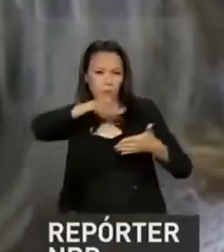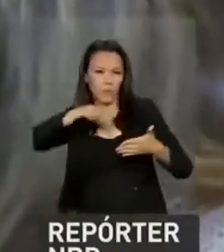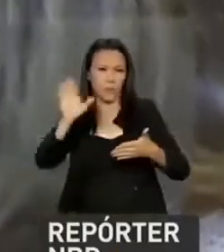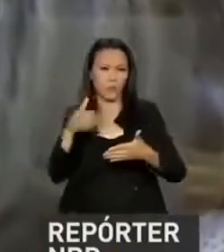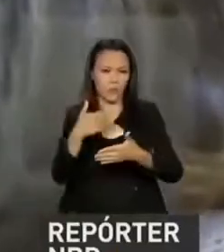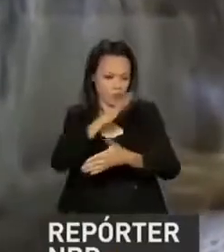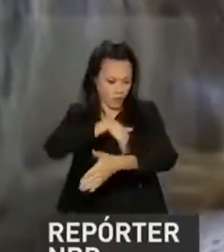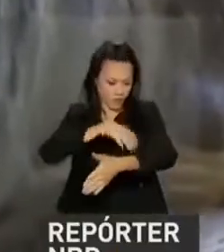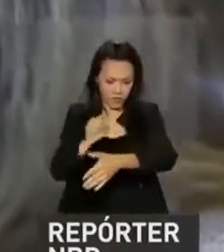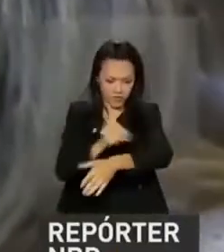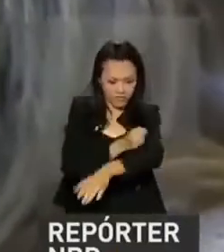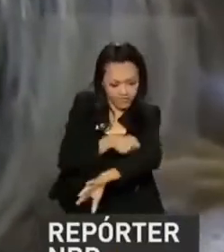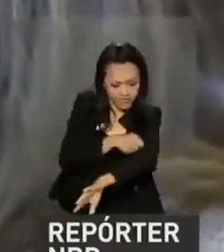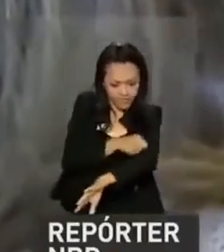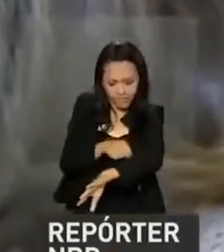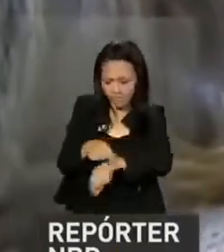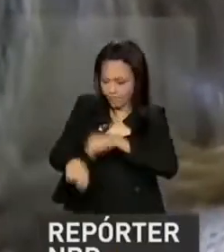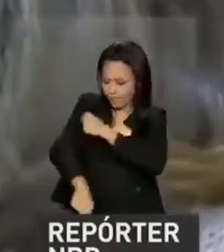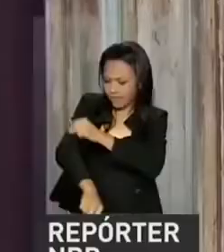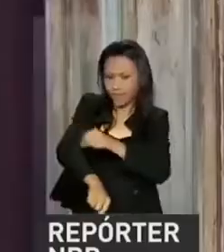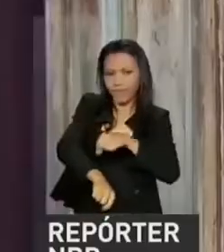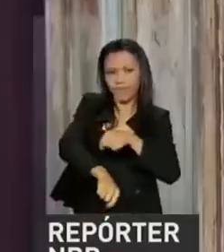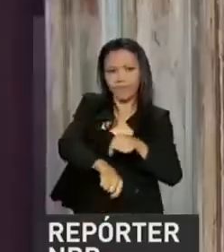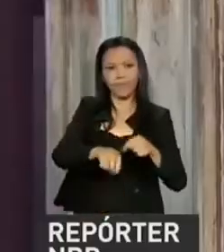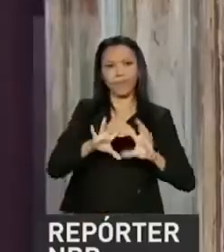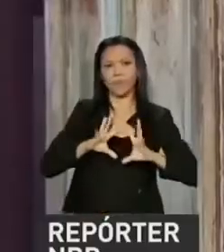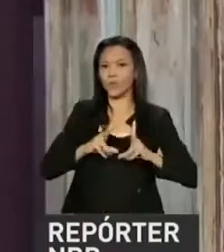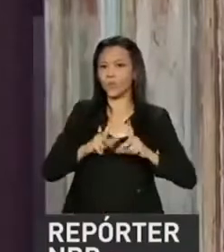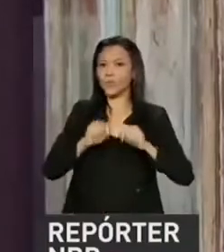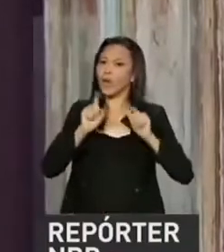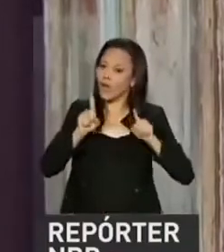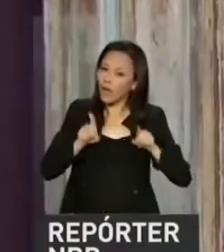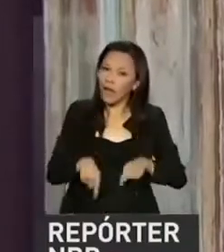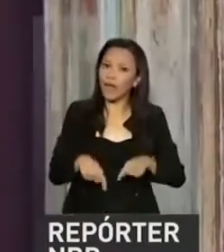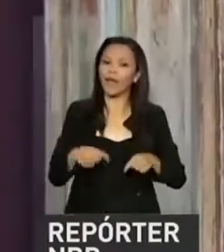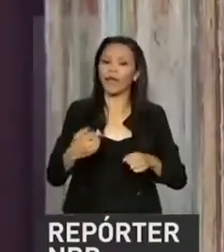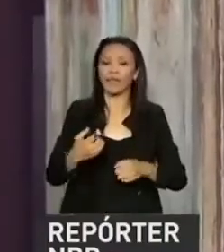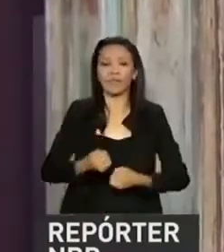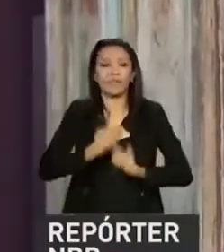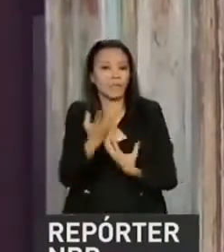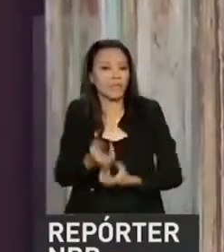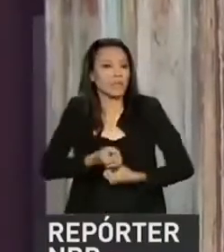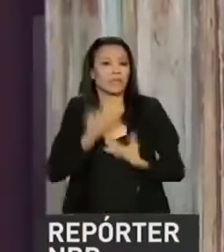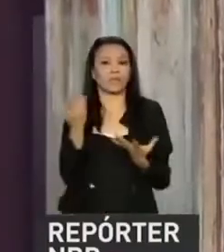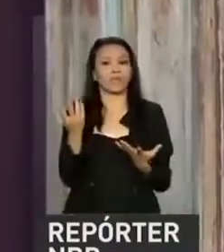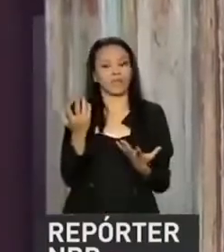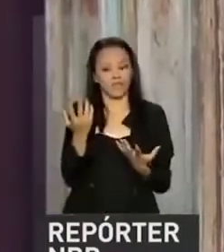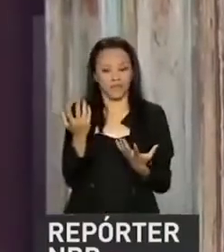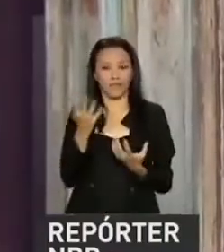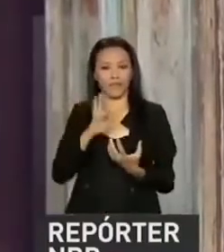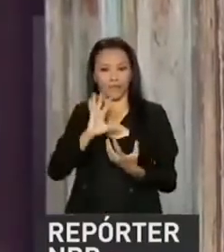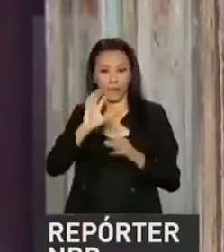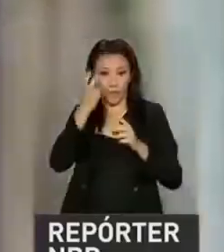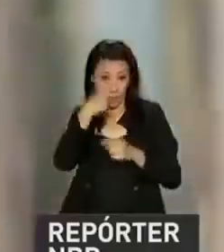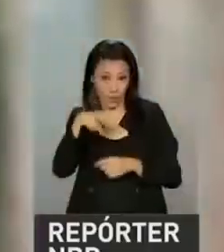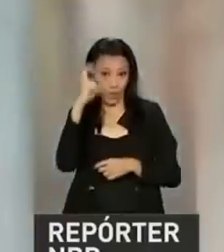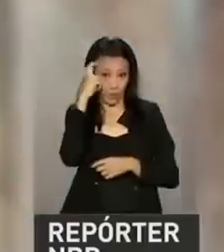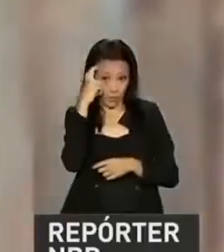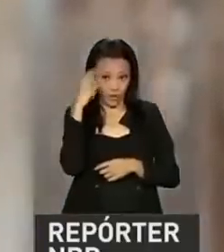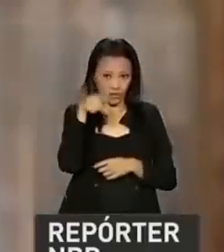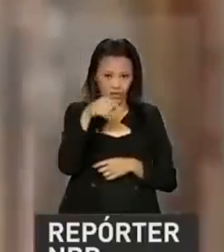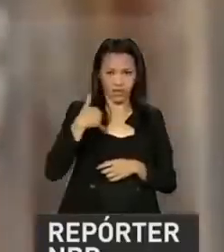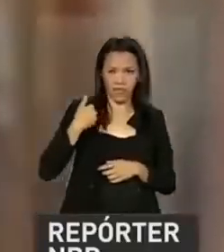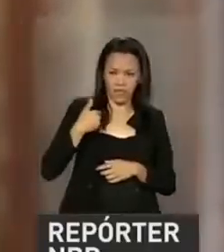desenhos e cores. Tudo isso representa a maneira como os índios Wayampi do Amapá se expressam. Desde pequenos,